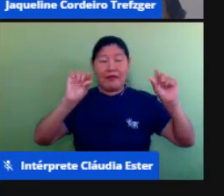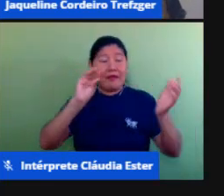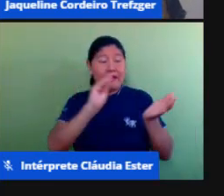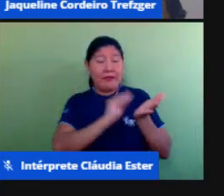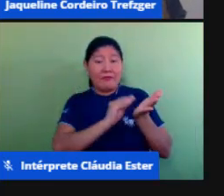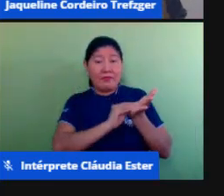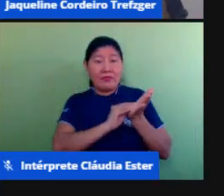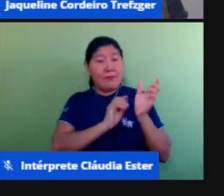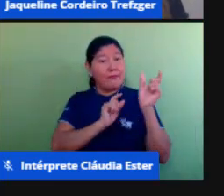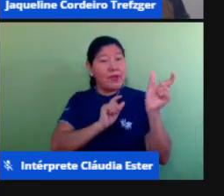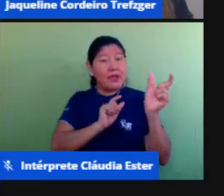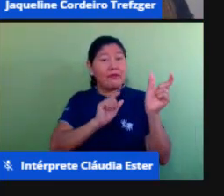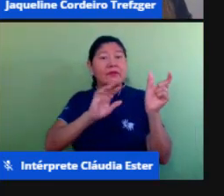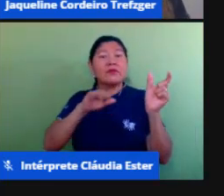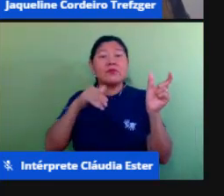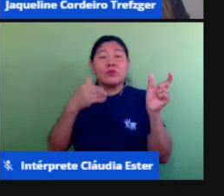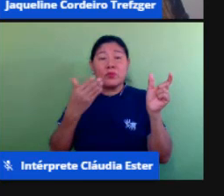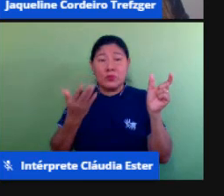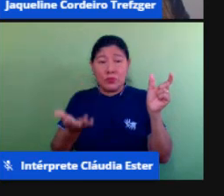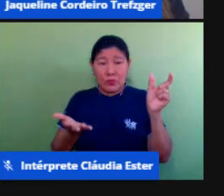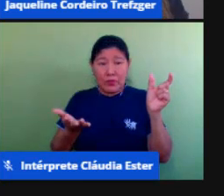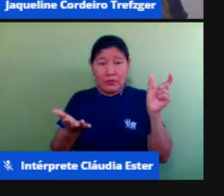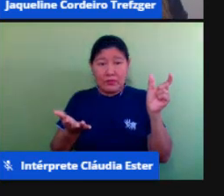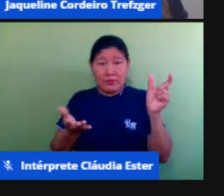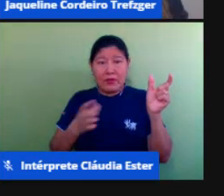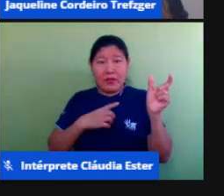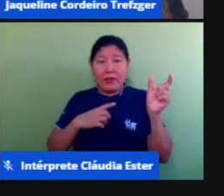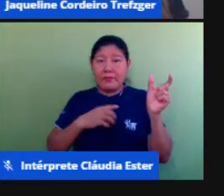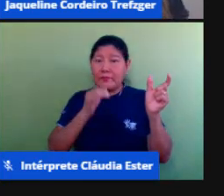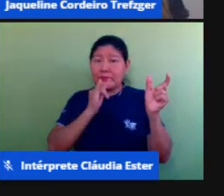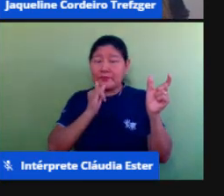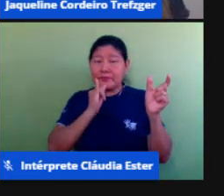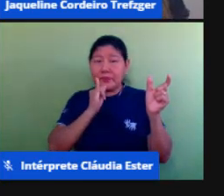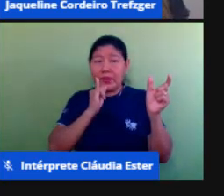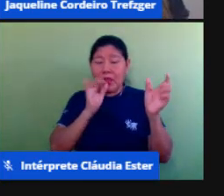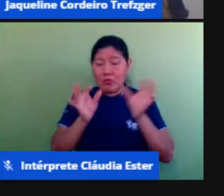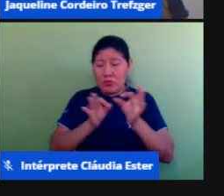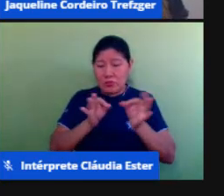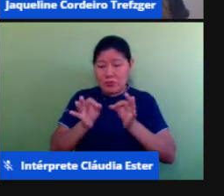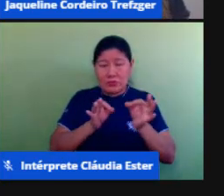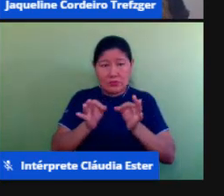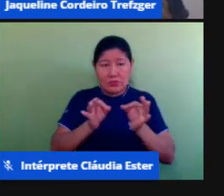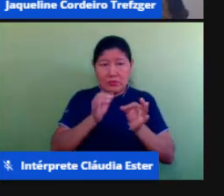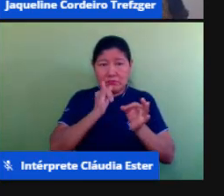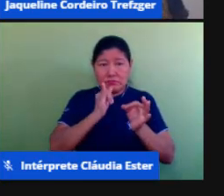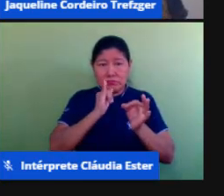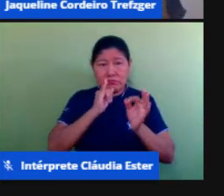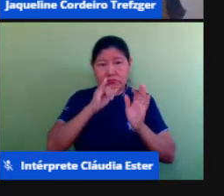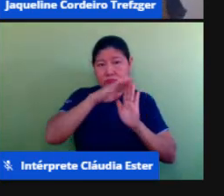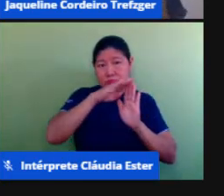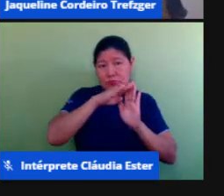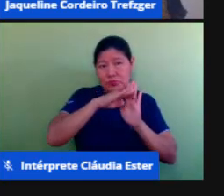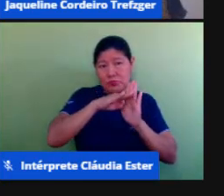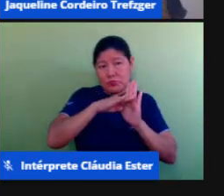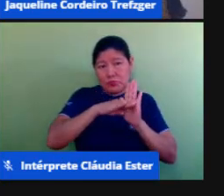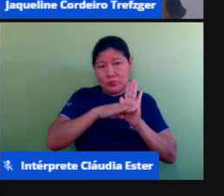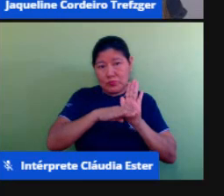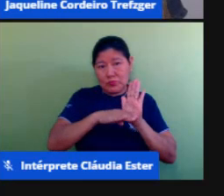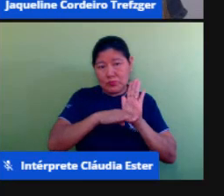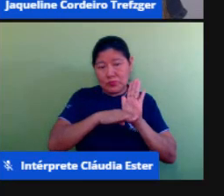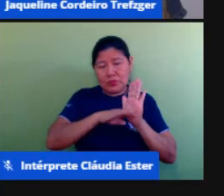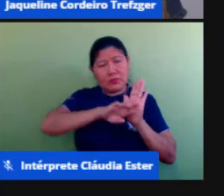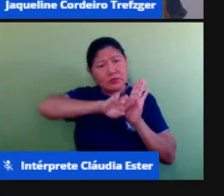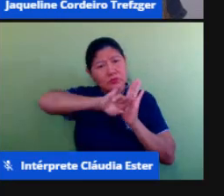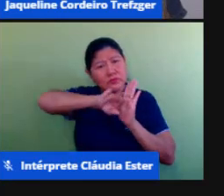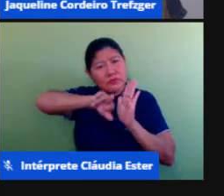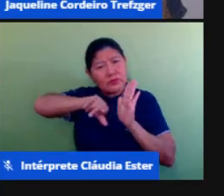aluno identifique. Quando eu trabalho com a ordenação de elementos, né, a ordenação ela consiste na apresentação de uma série de dados. Pode